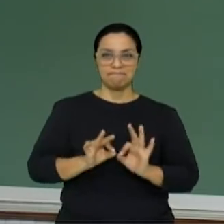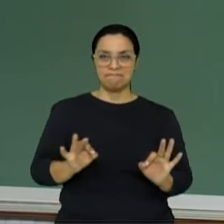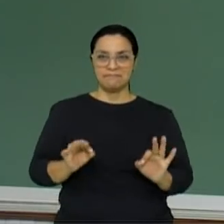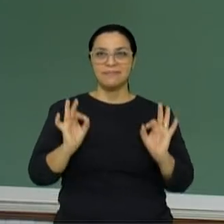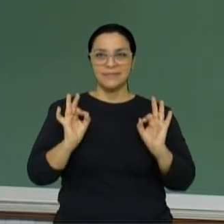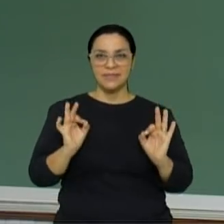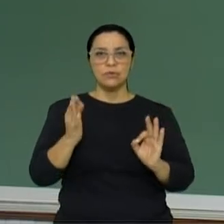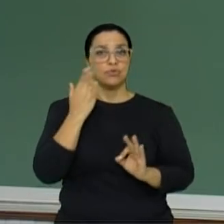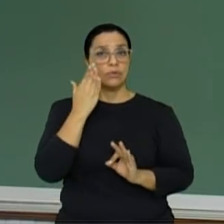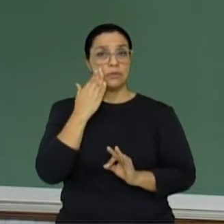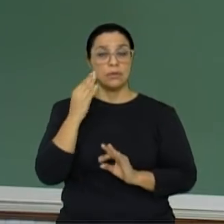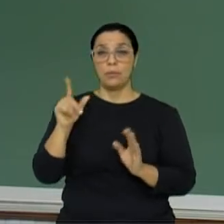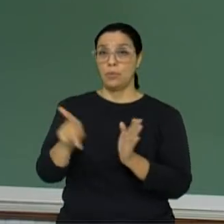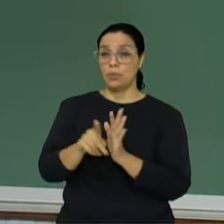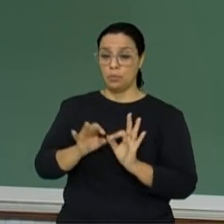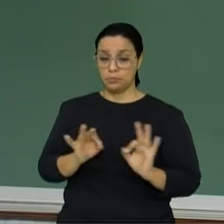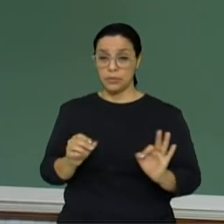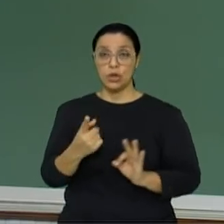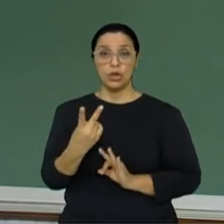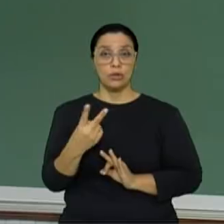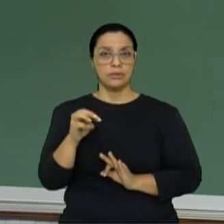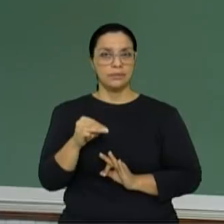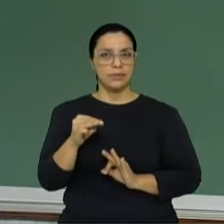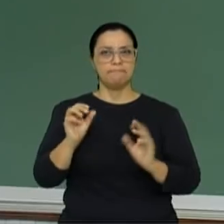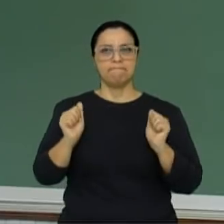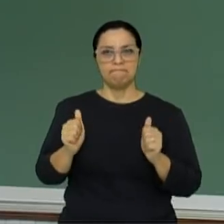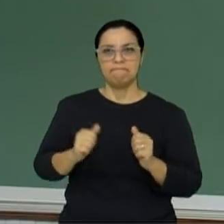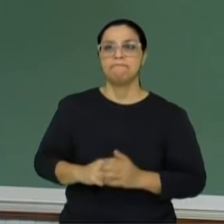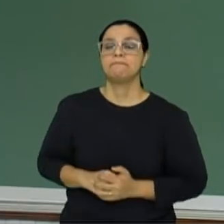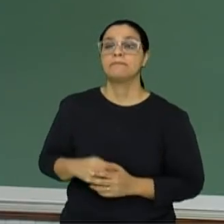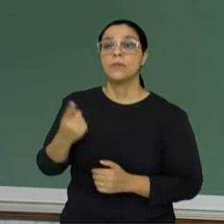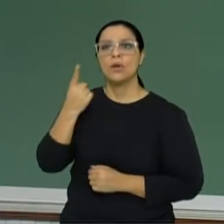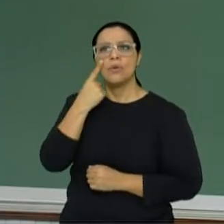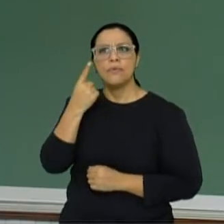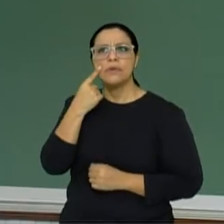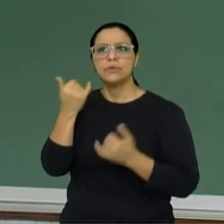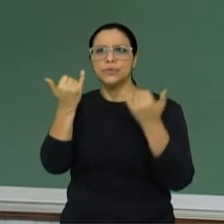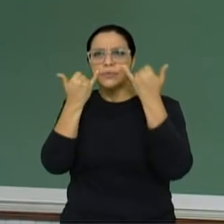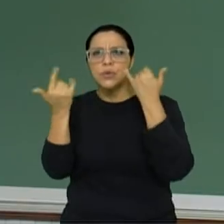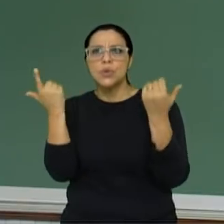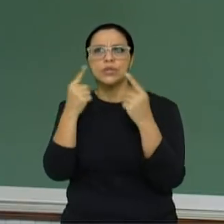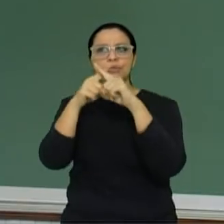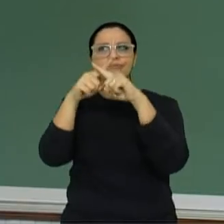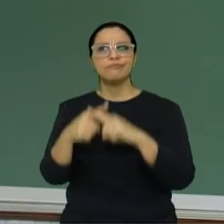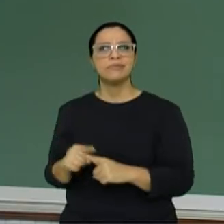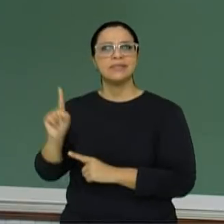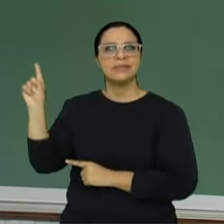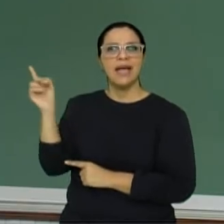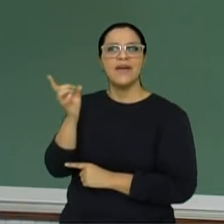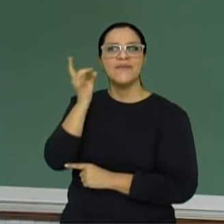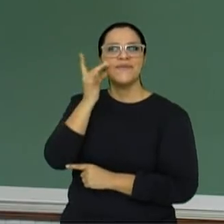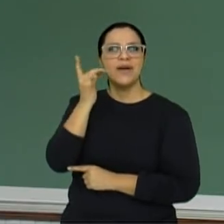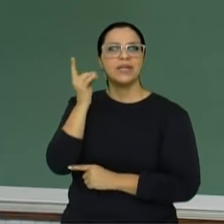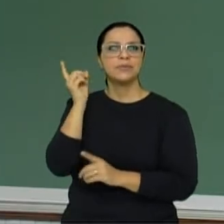metros, né? A sombra do poste mede 2 metros, beleza? Então, com essas informações, eu consigo descobrir facilmente a altura